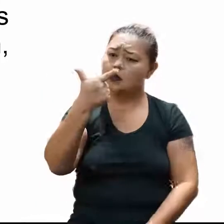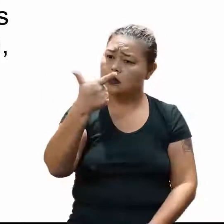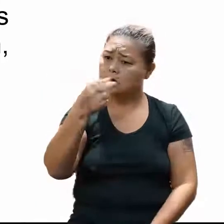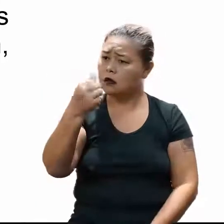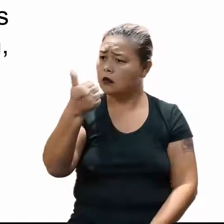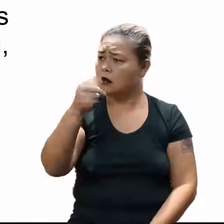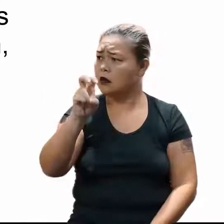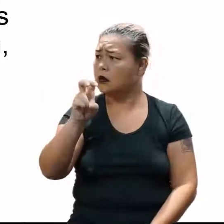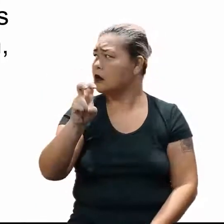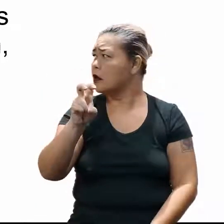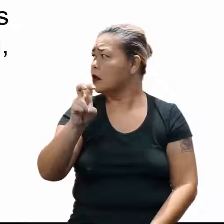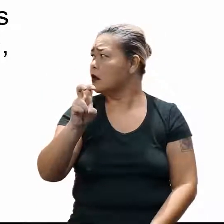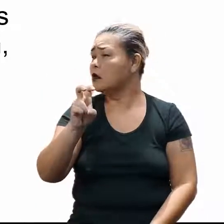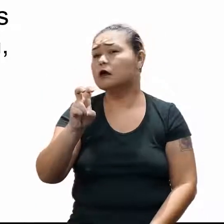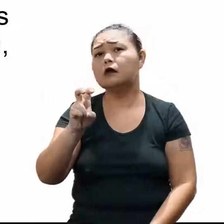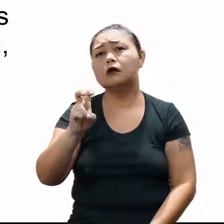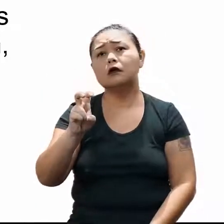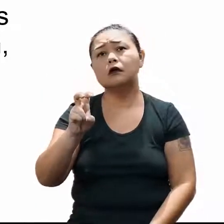2015.